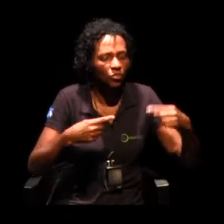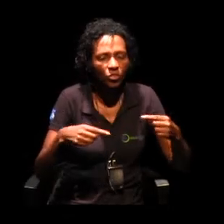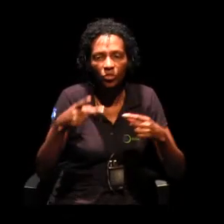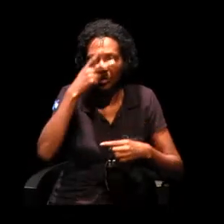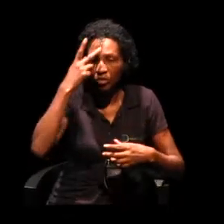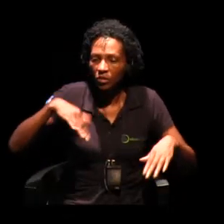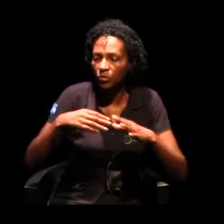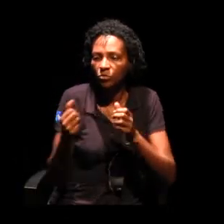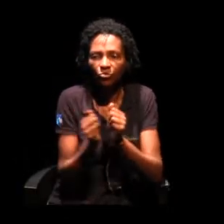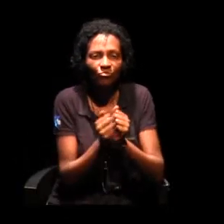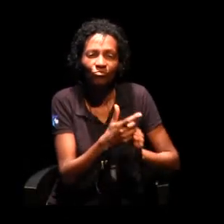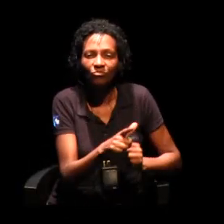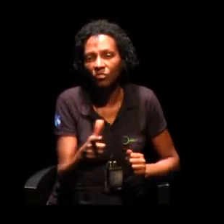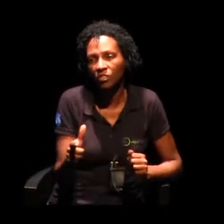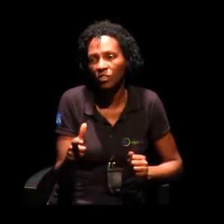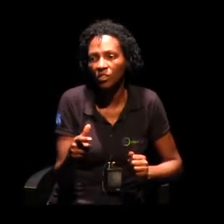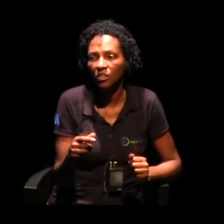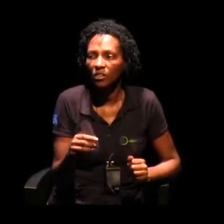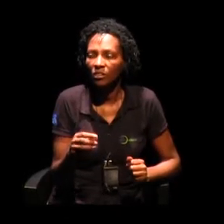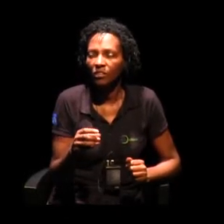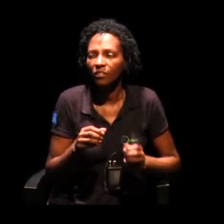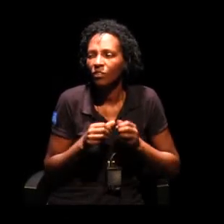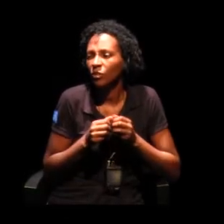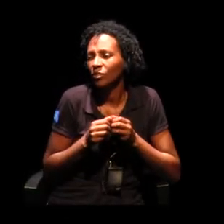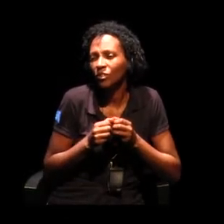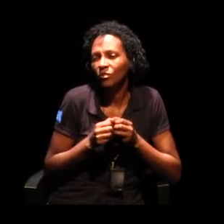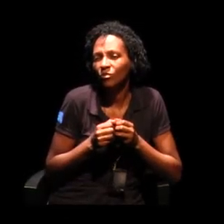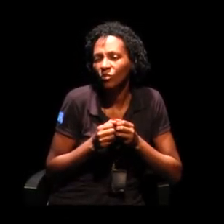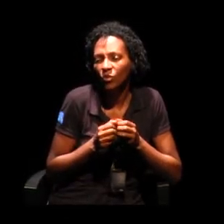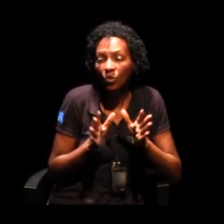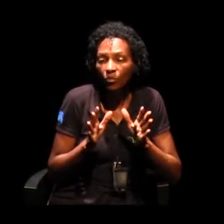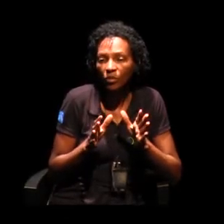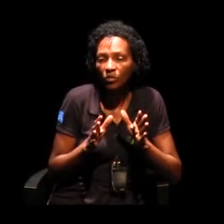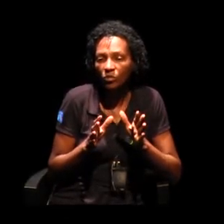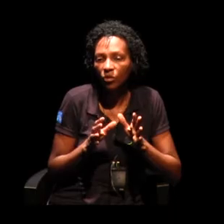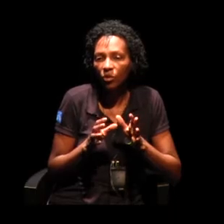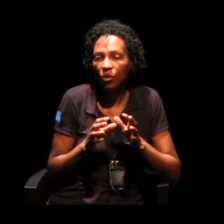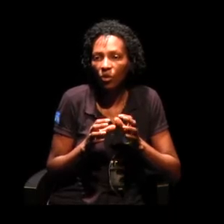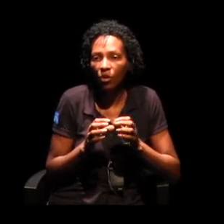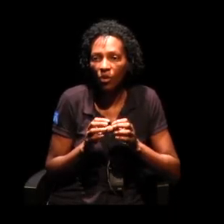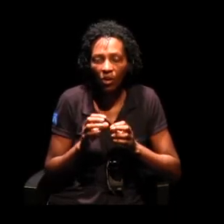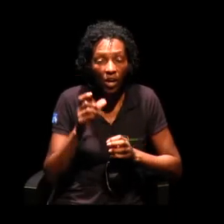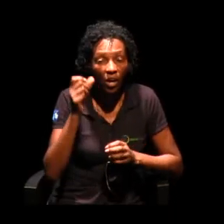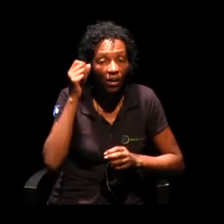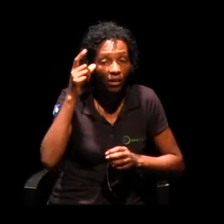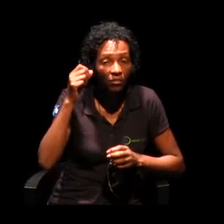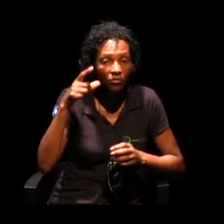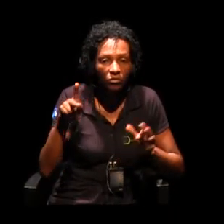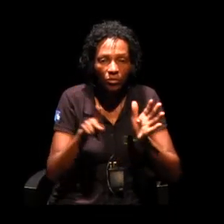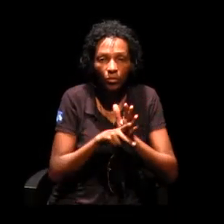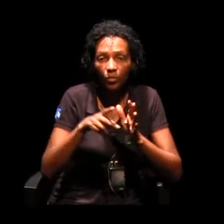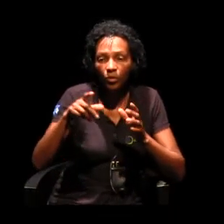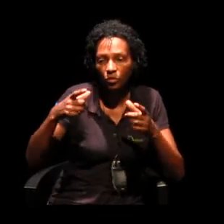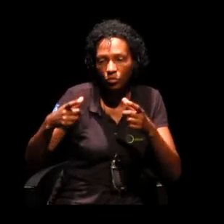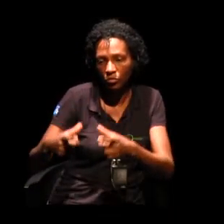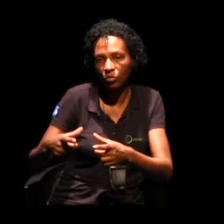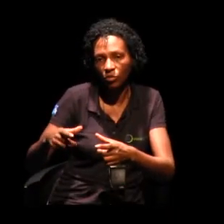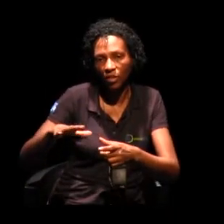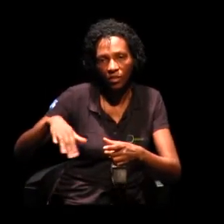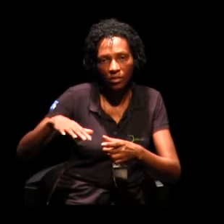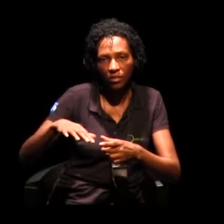e discutido pelas pessoas. Esse tipo de mensagem começou a permear a cultura